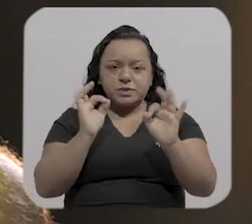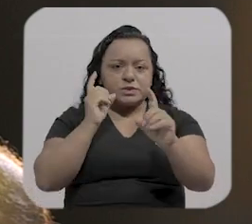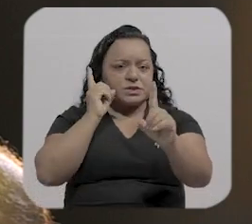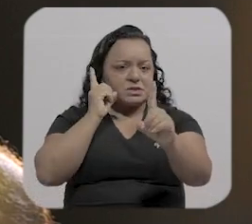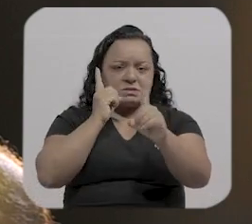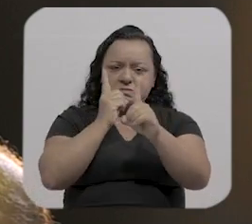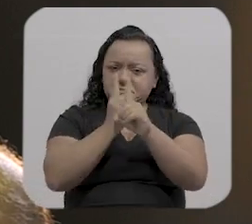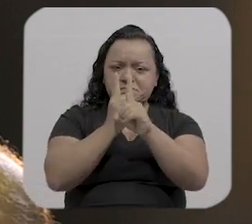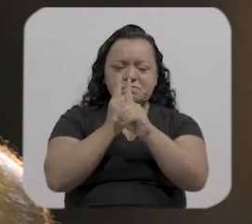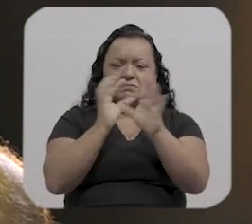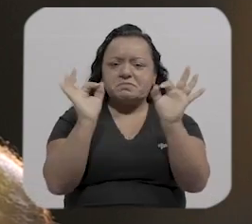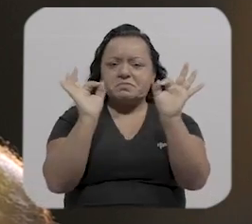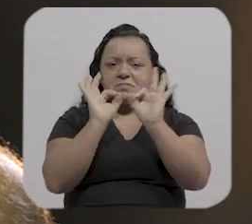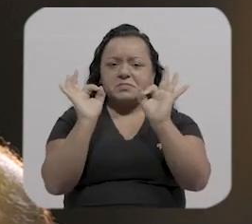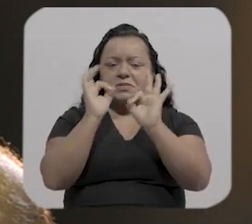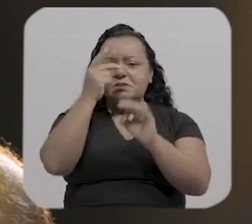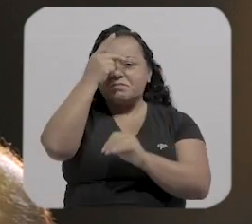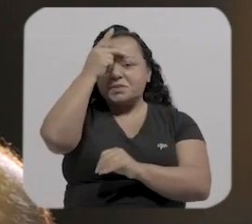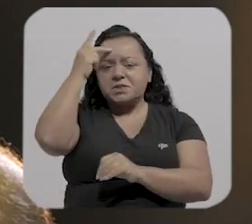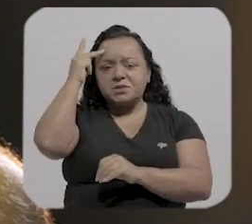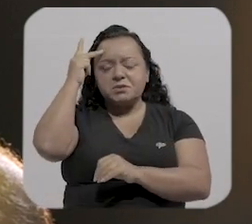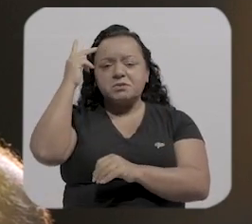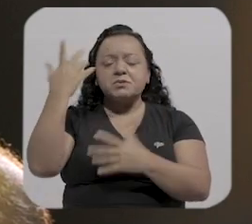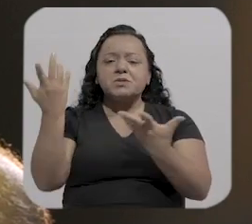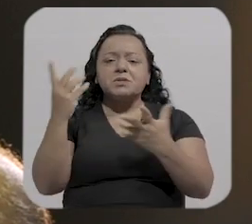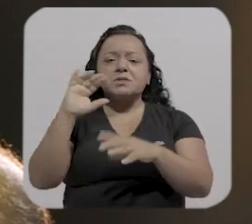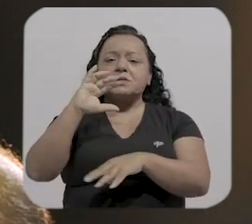Eu nunca me deparei com ninguém, né?